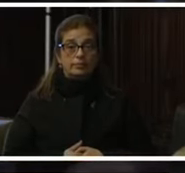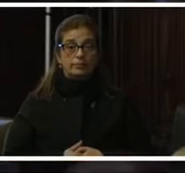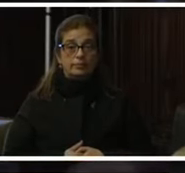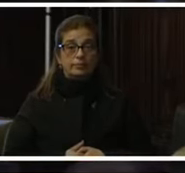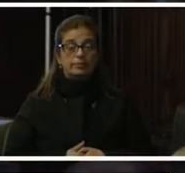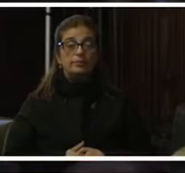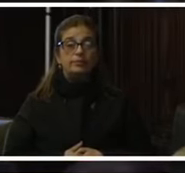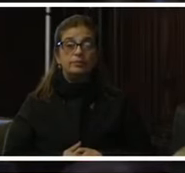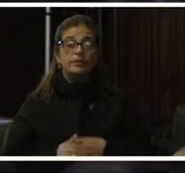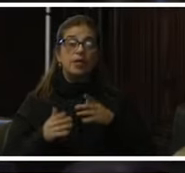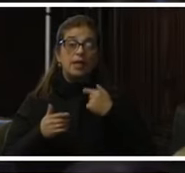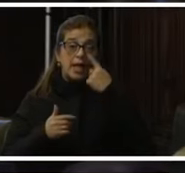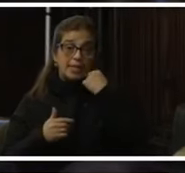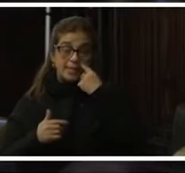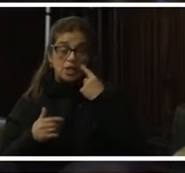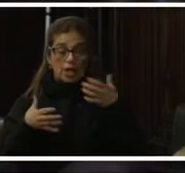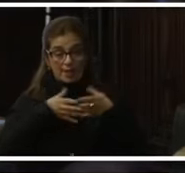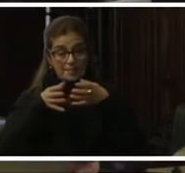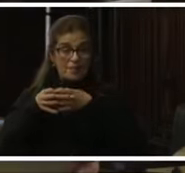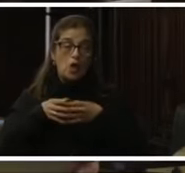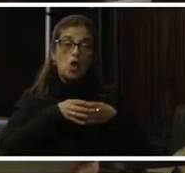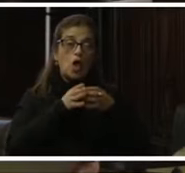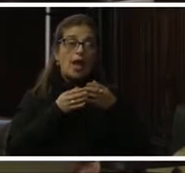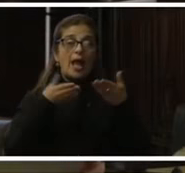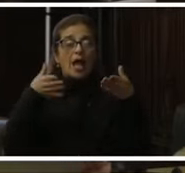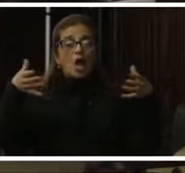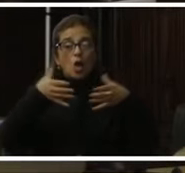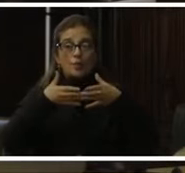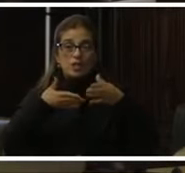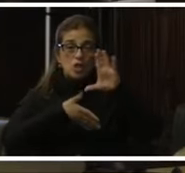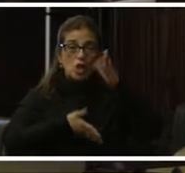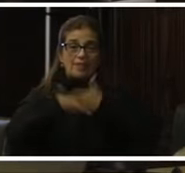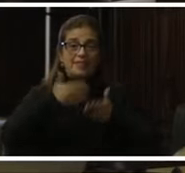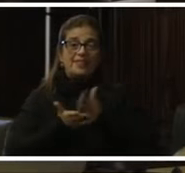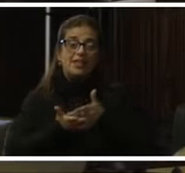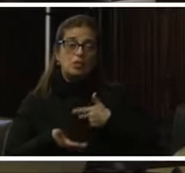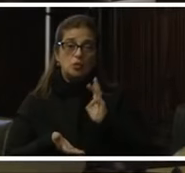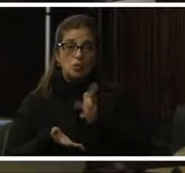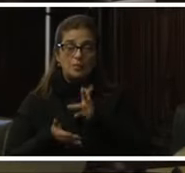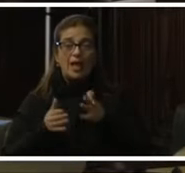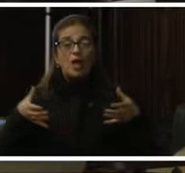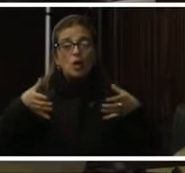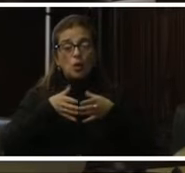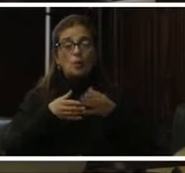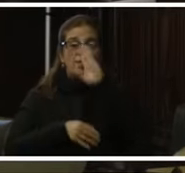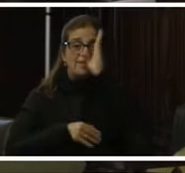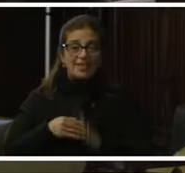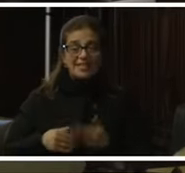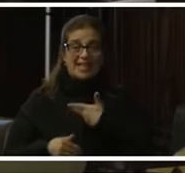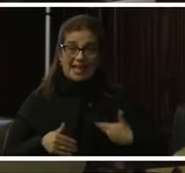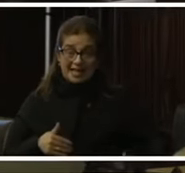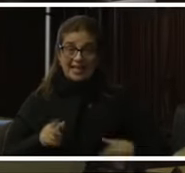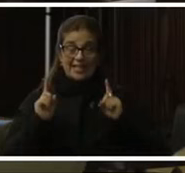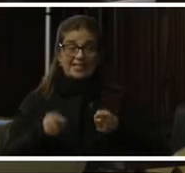santíssimo senhores membros da comissão interamericana de direitos humanos a delegação do estado brasileiro e